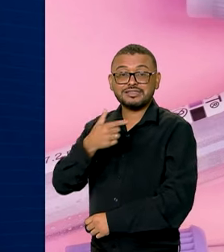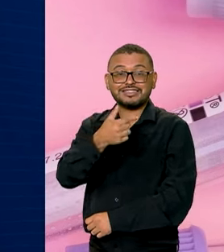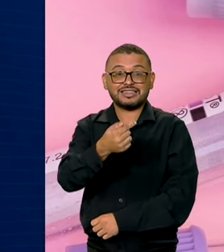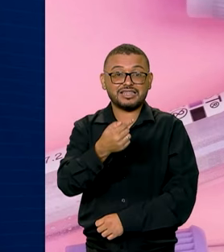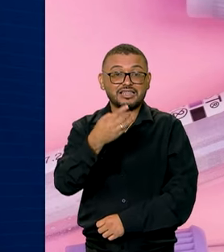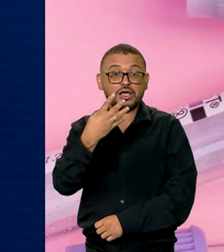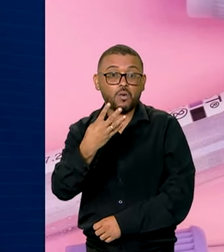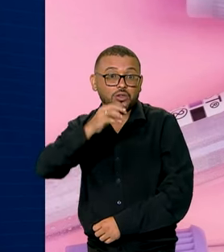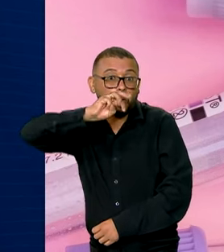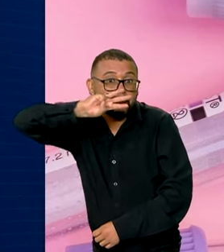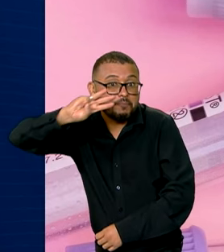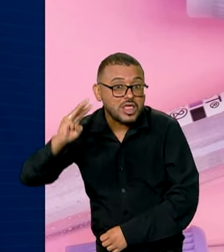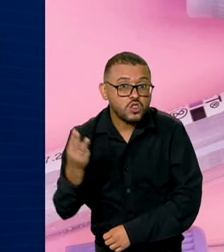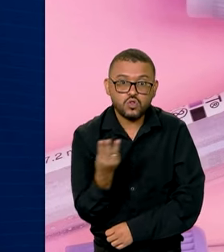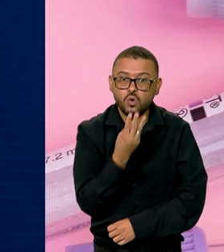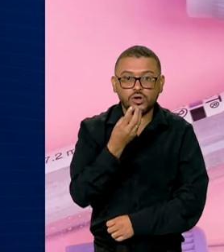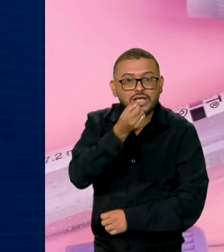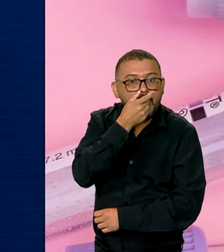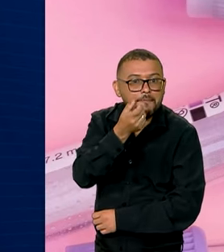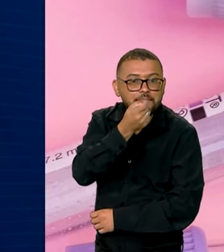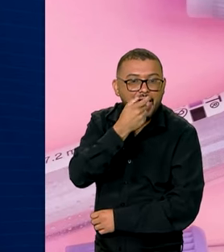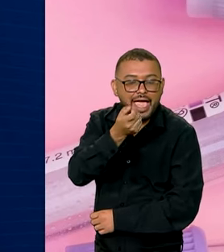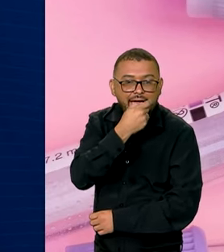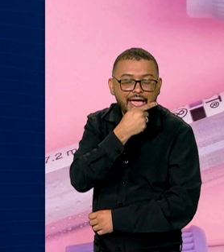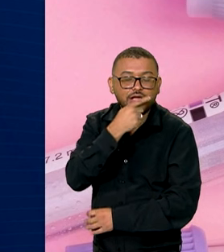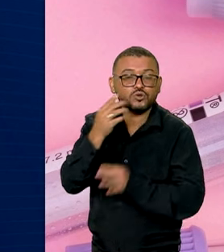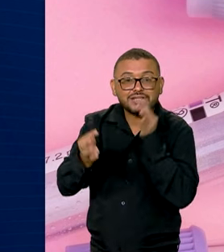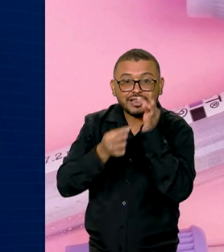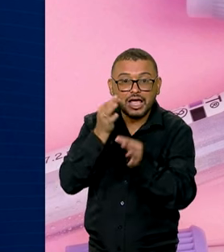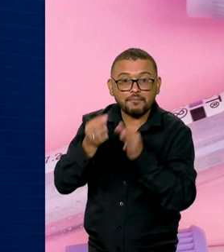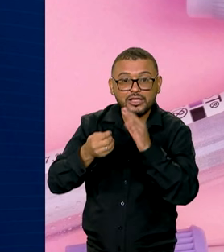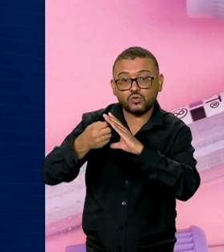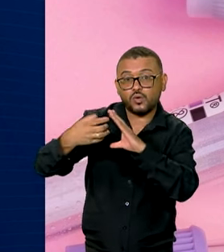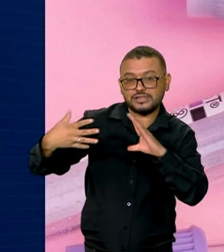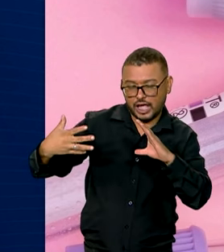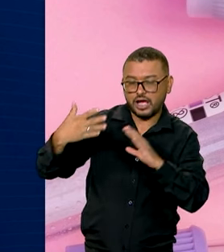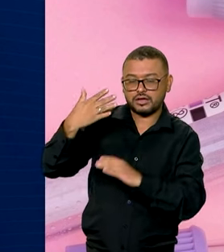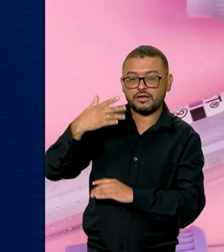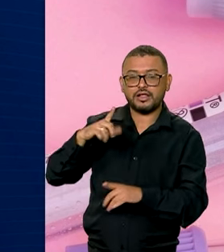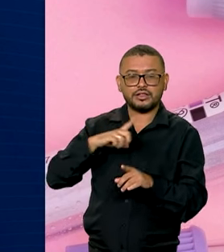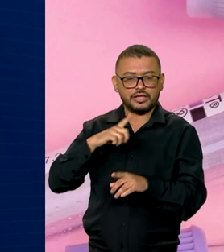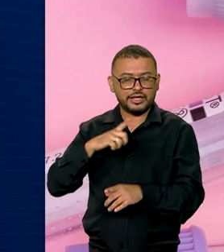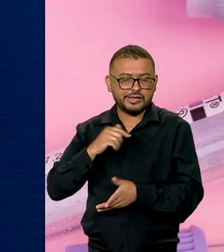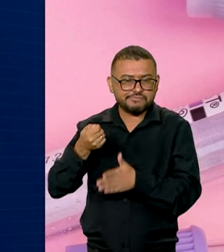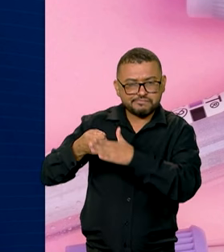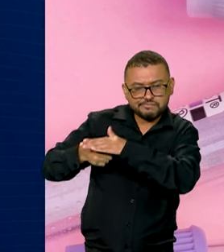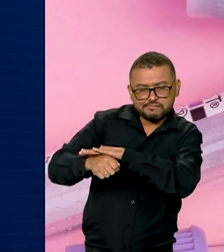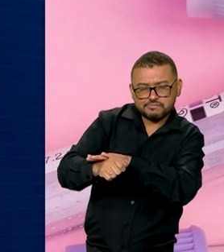74 milhões de unidades para o tratamento de doenças raras, um